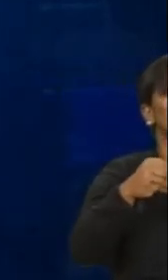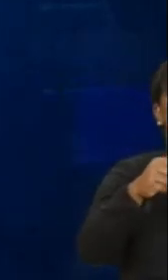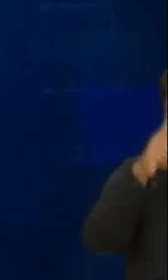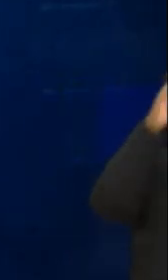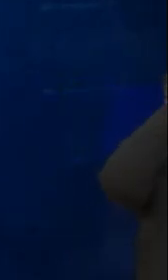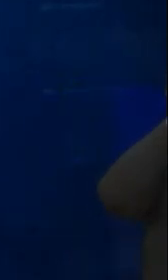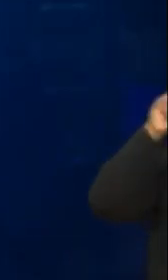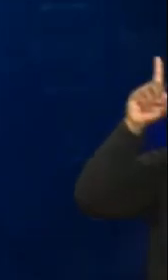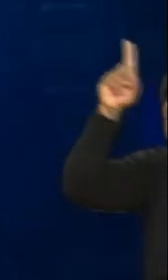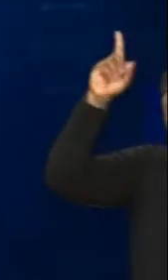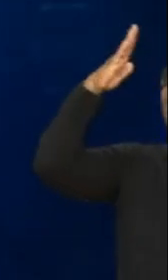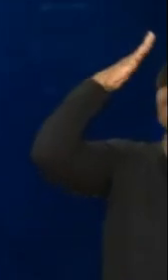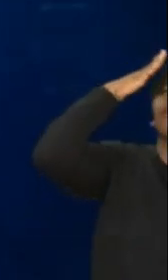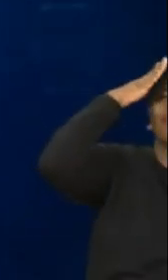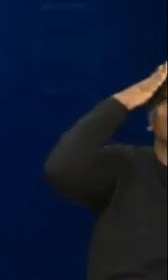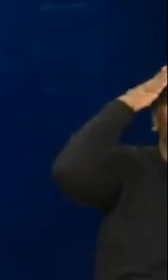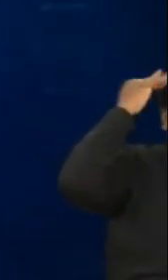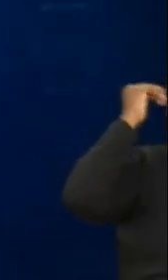que o mar eu posso acalmar.